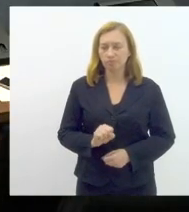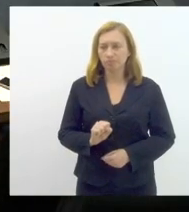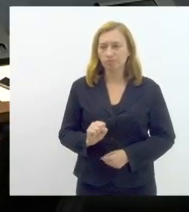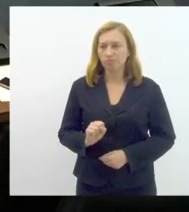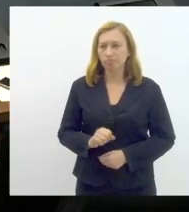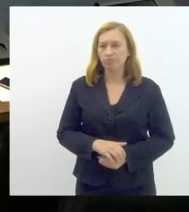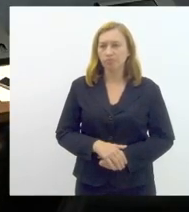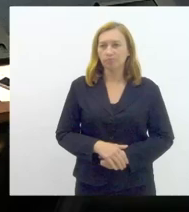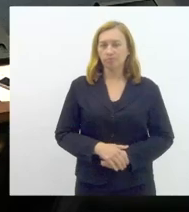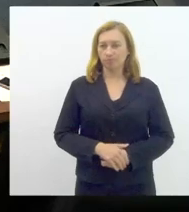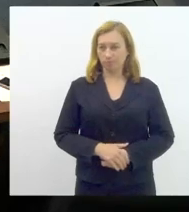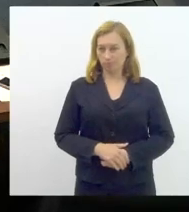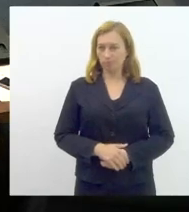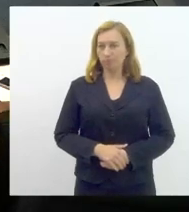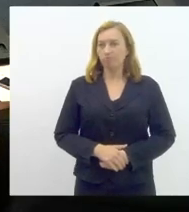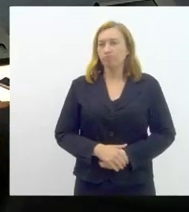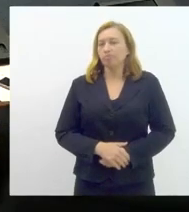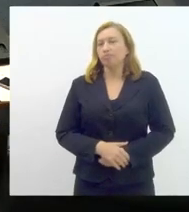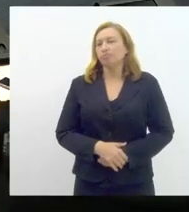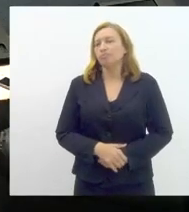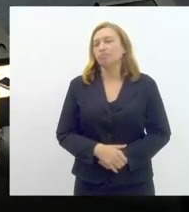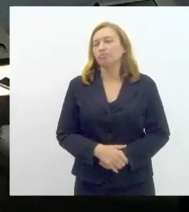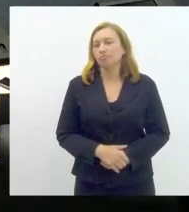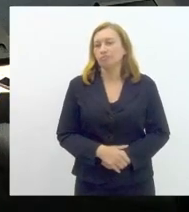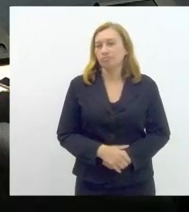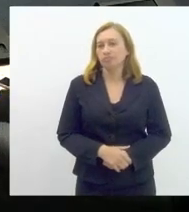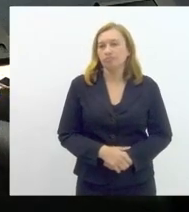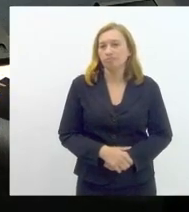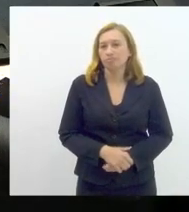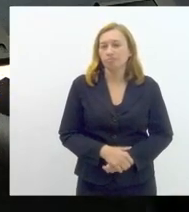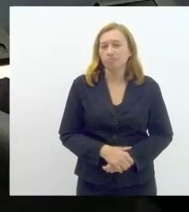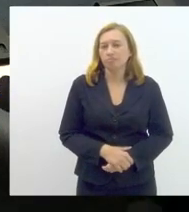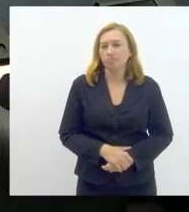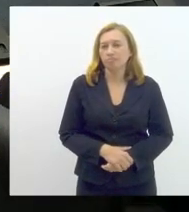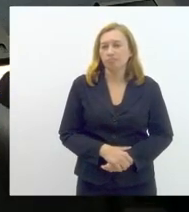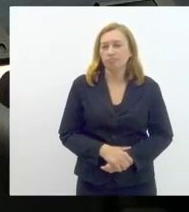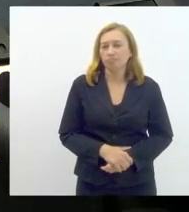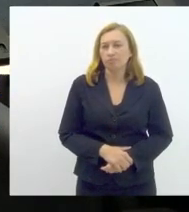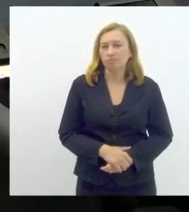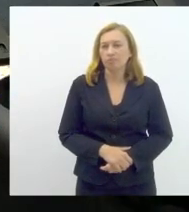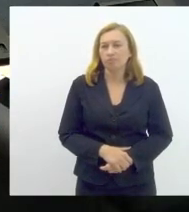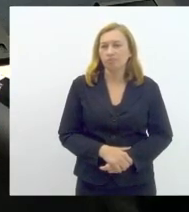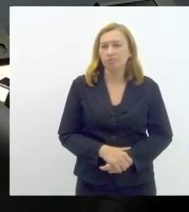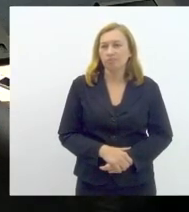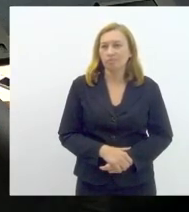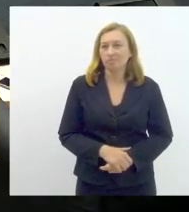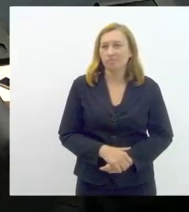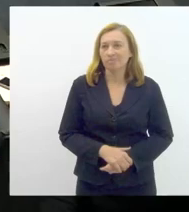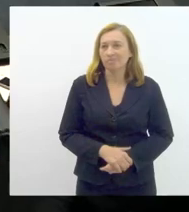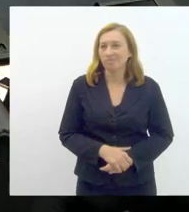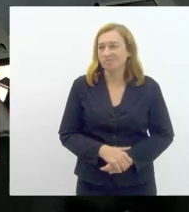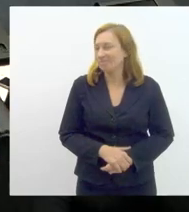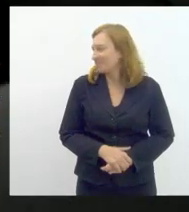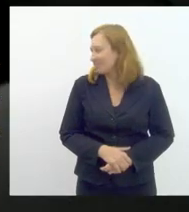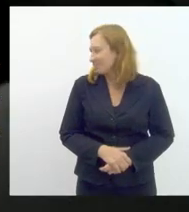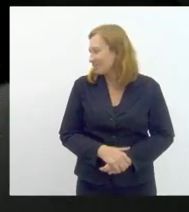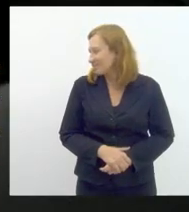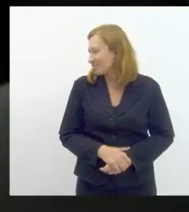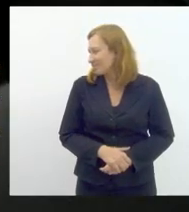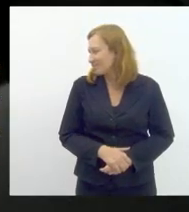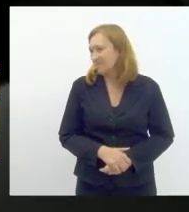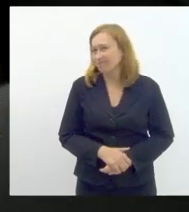candidatos também votam. Você pode votar em si ou votar em outro candidato, sem prejuízo. Eu quero votar em mim mesmo. Obrigada.